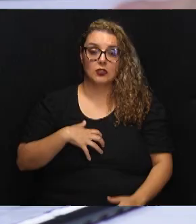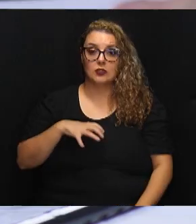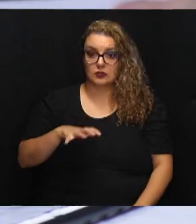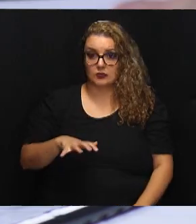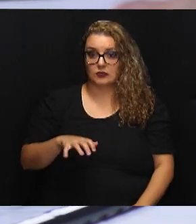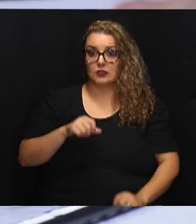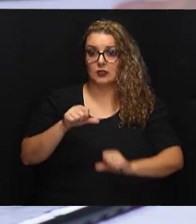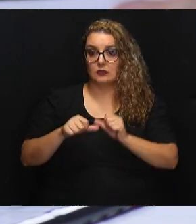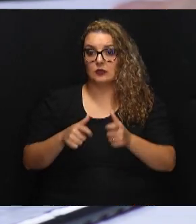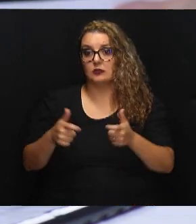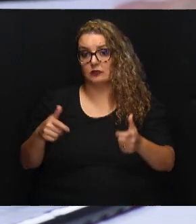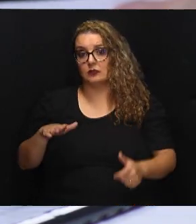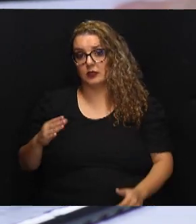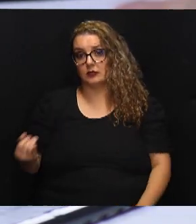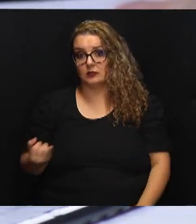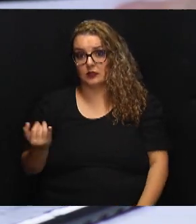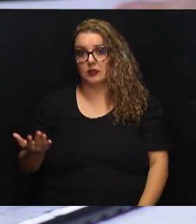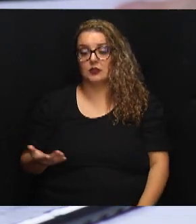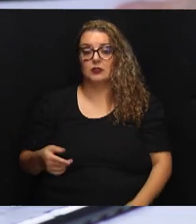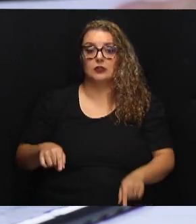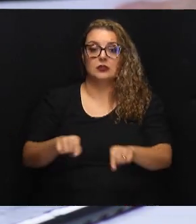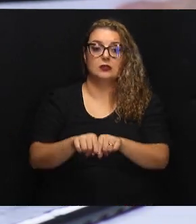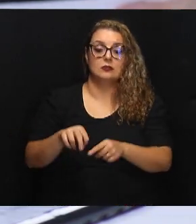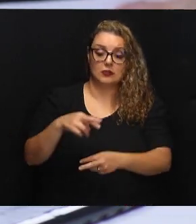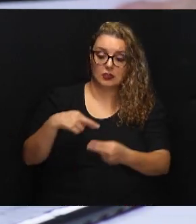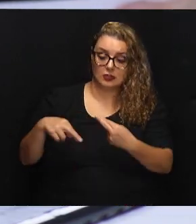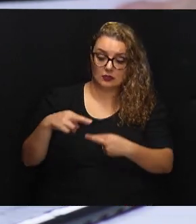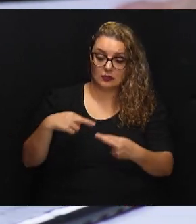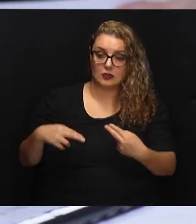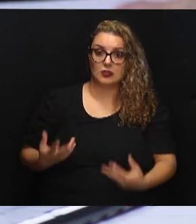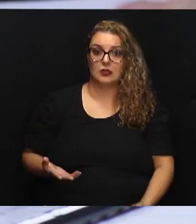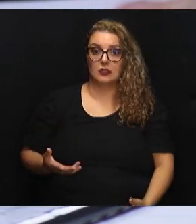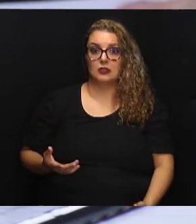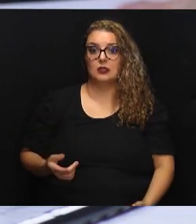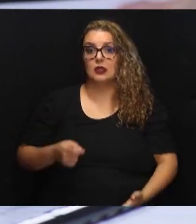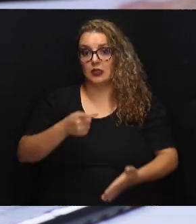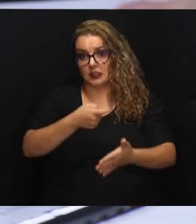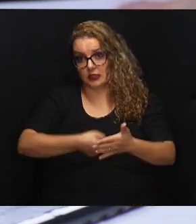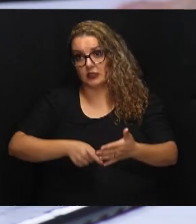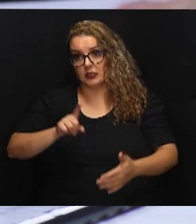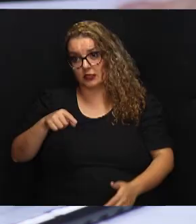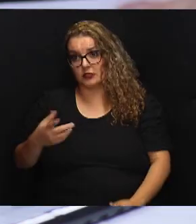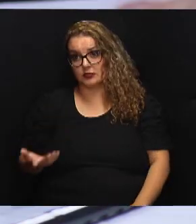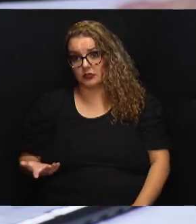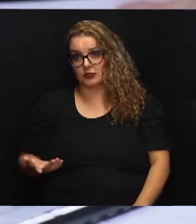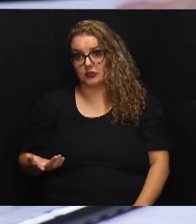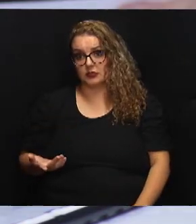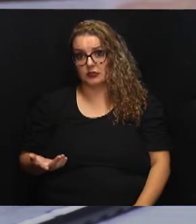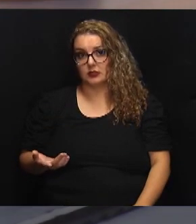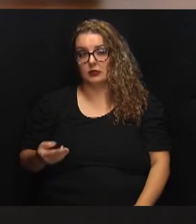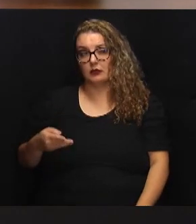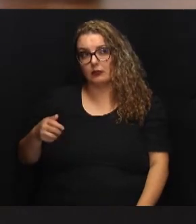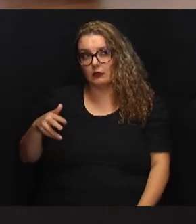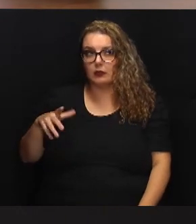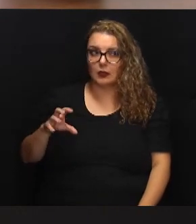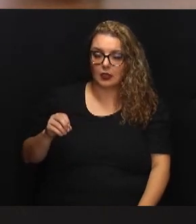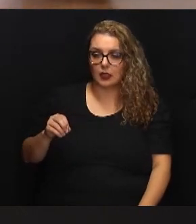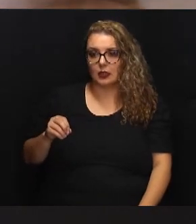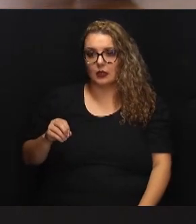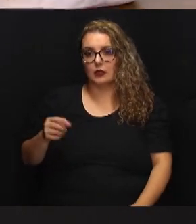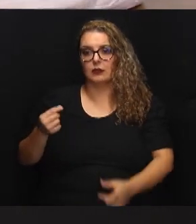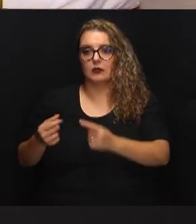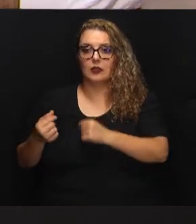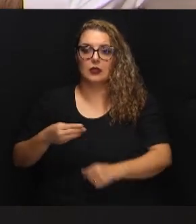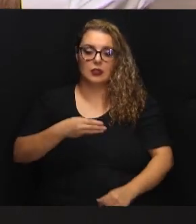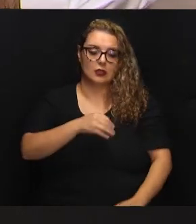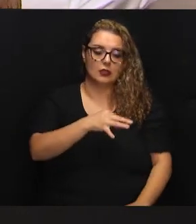mais significativas, tirando as questões relacionadas às taxas, né, que isso é uma questão mais macroeconômica e microeconômica, né, que elas oscilam